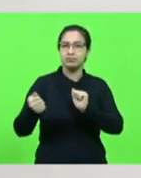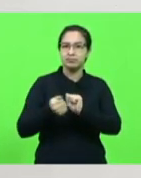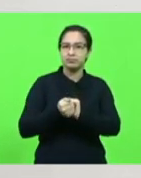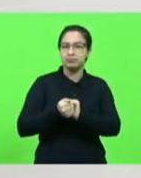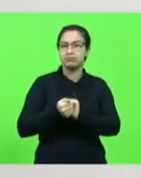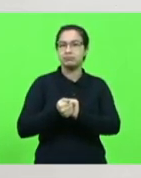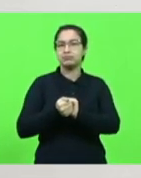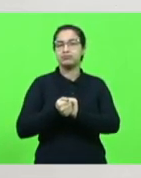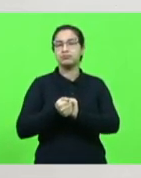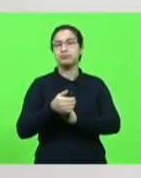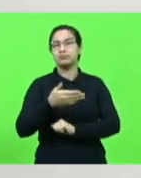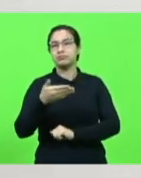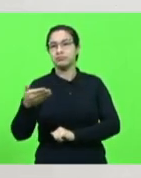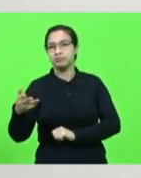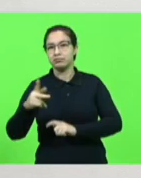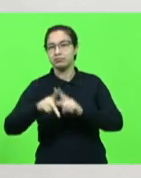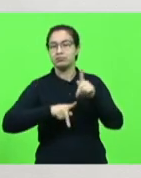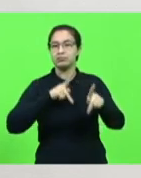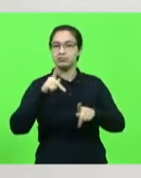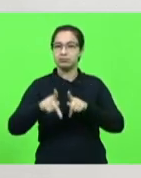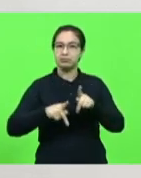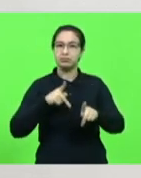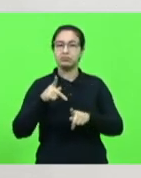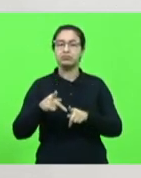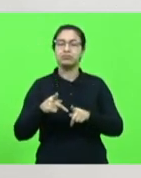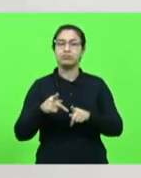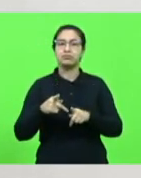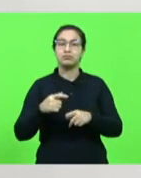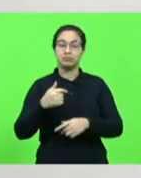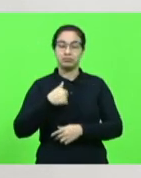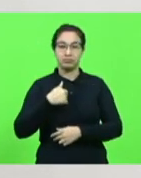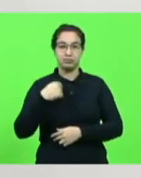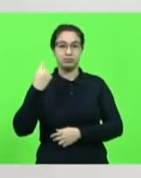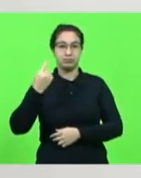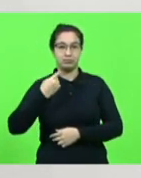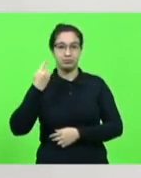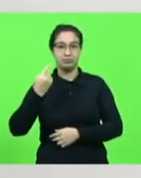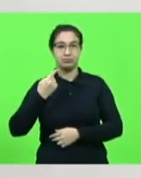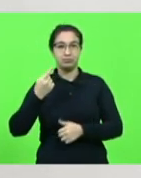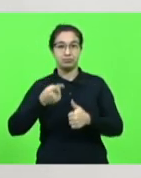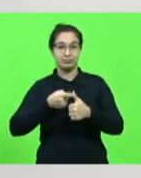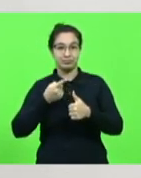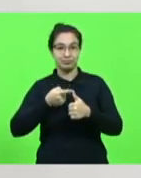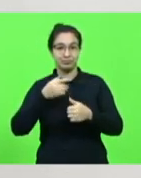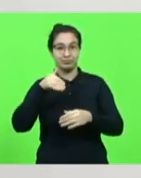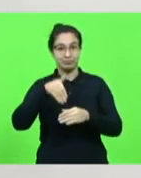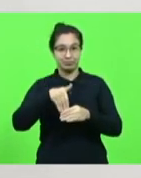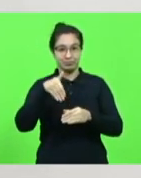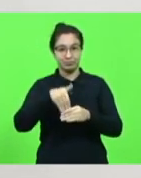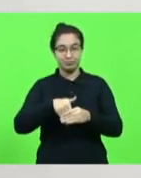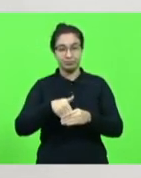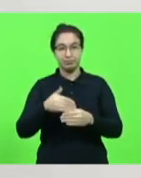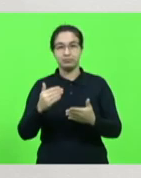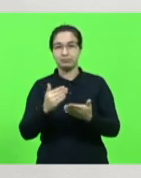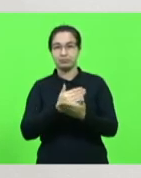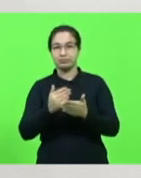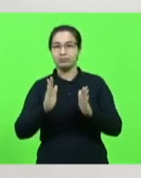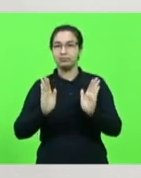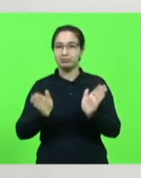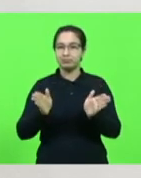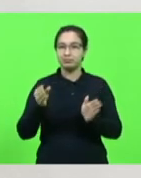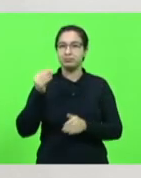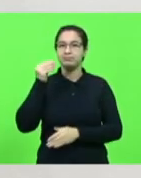buscando incansavelmente ser resultado. Eu sou deputado aqui de primeiro mandato, alguns deputados mais experientes,